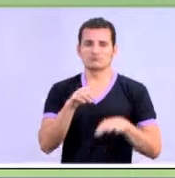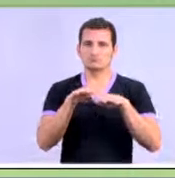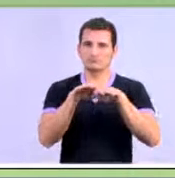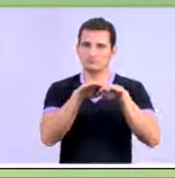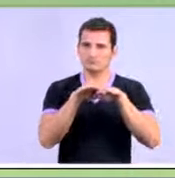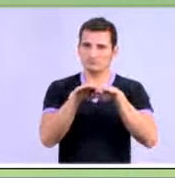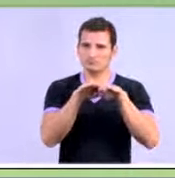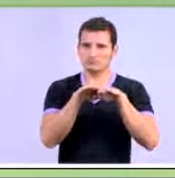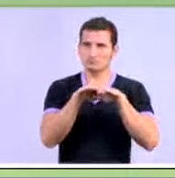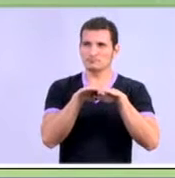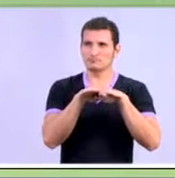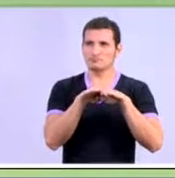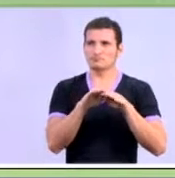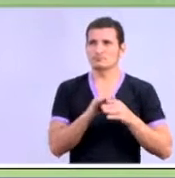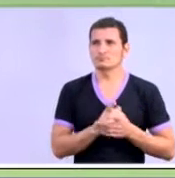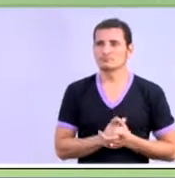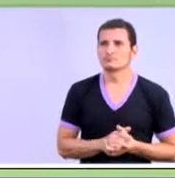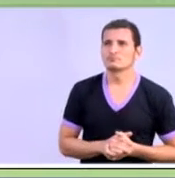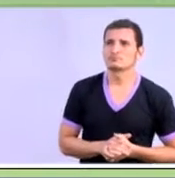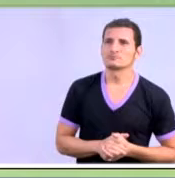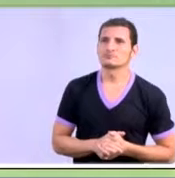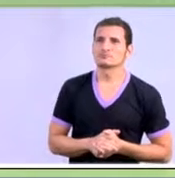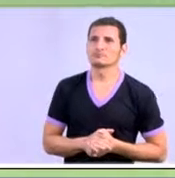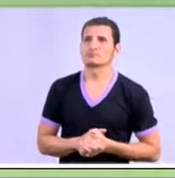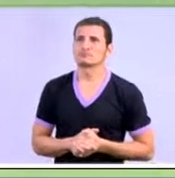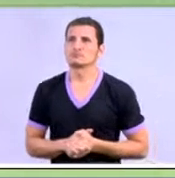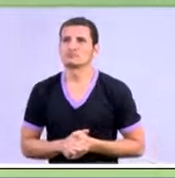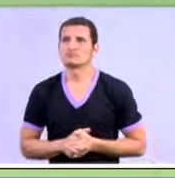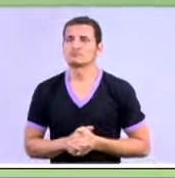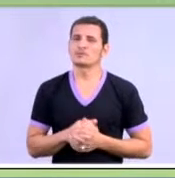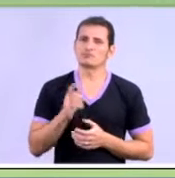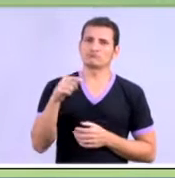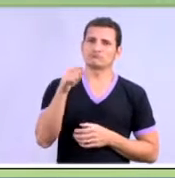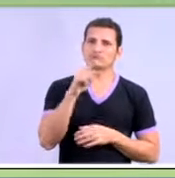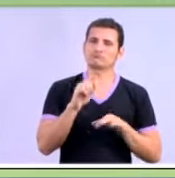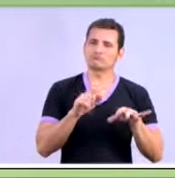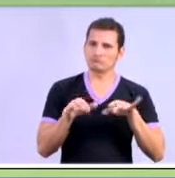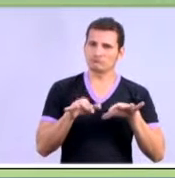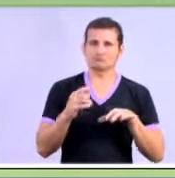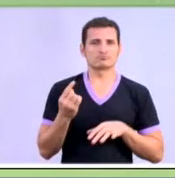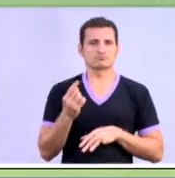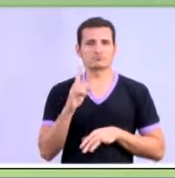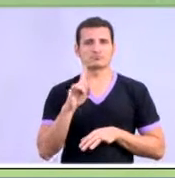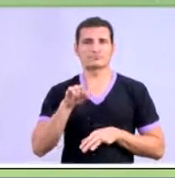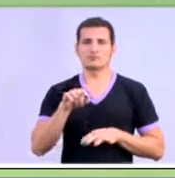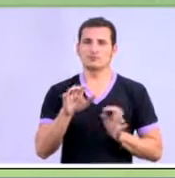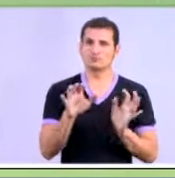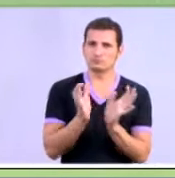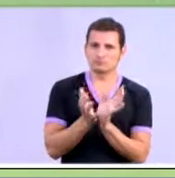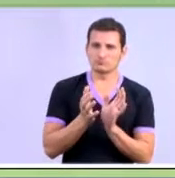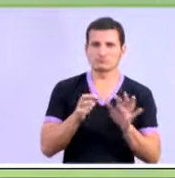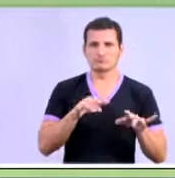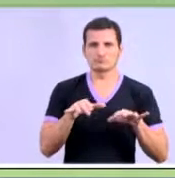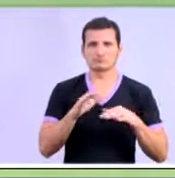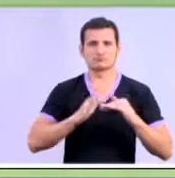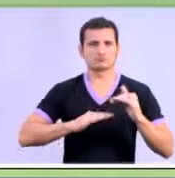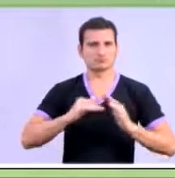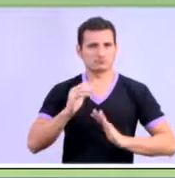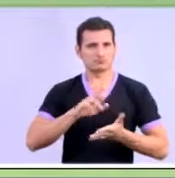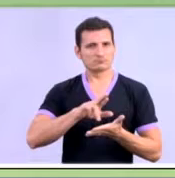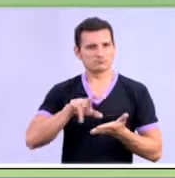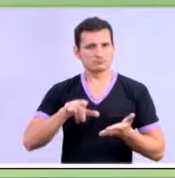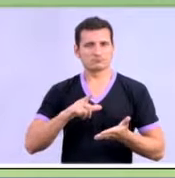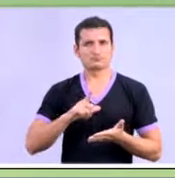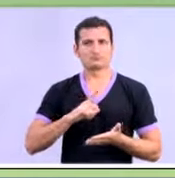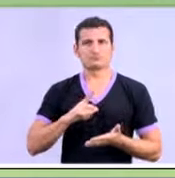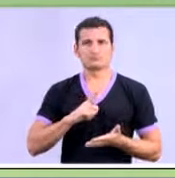nomenclatura? É que fatalmente você não vai programar sozinho, você vai programar em uma equipe. Eu já falei isso anteriormente.